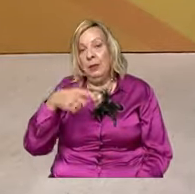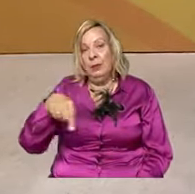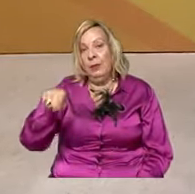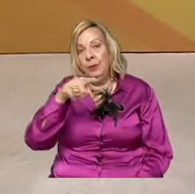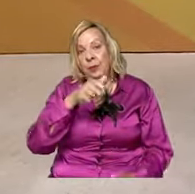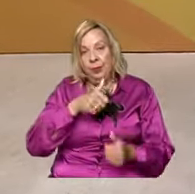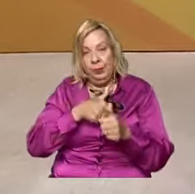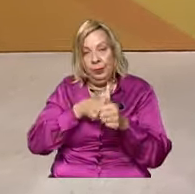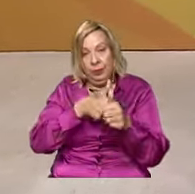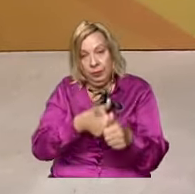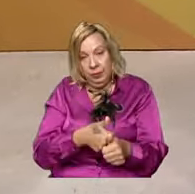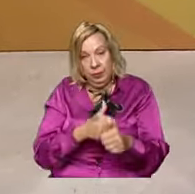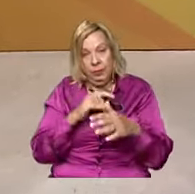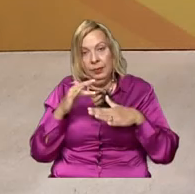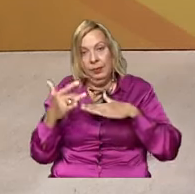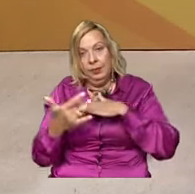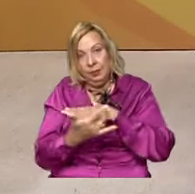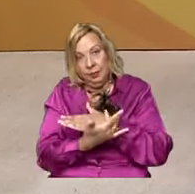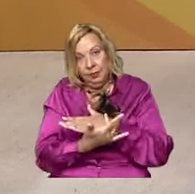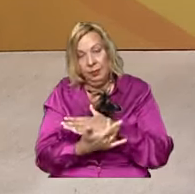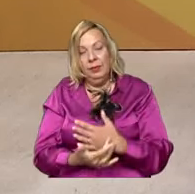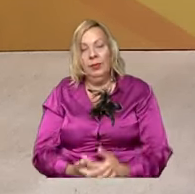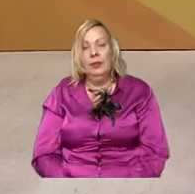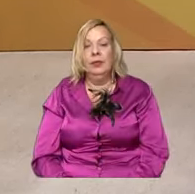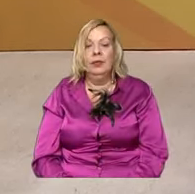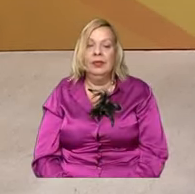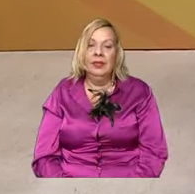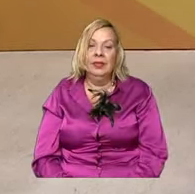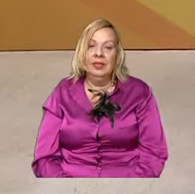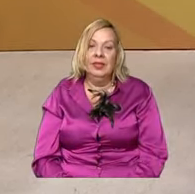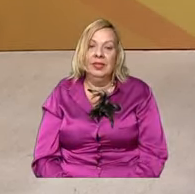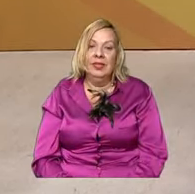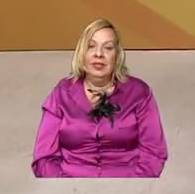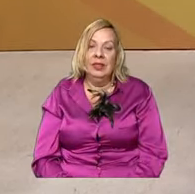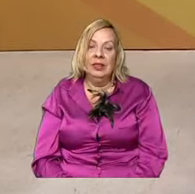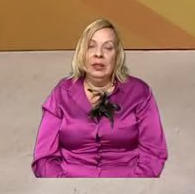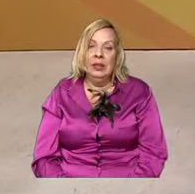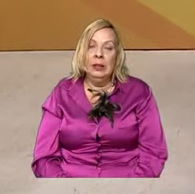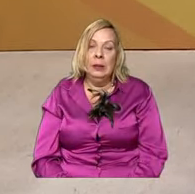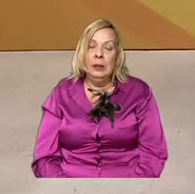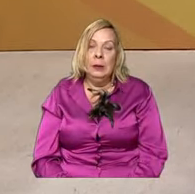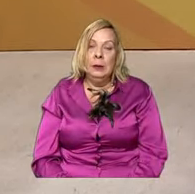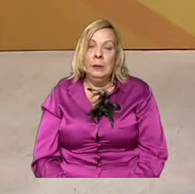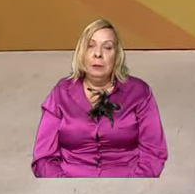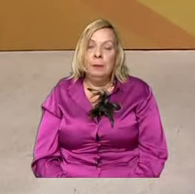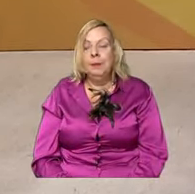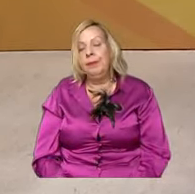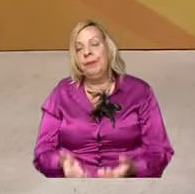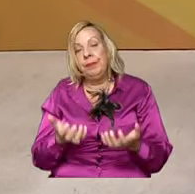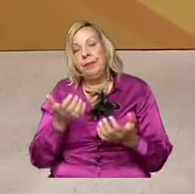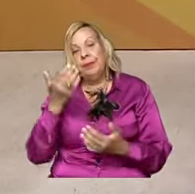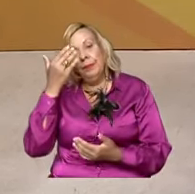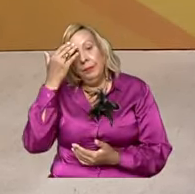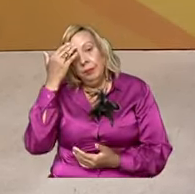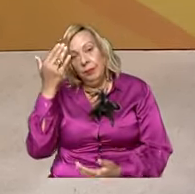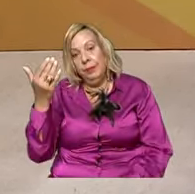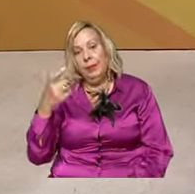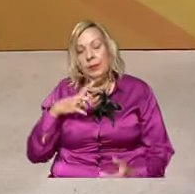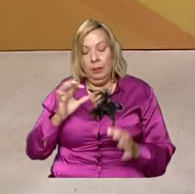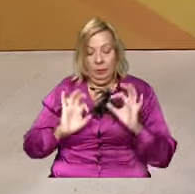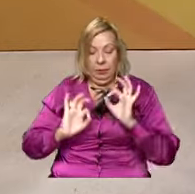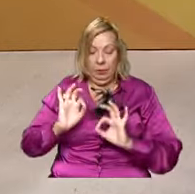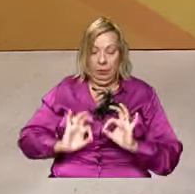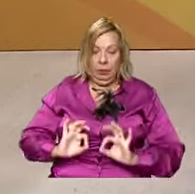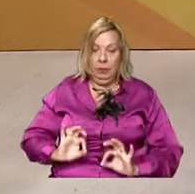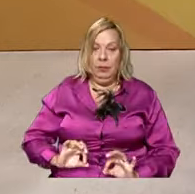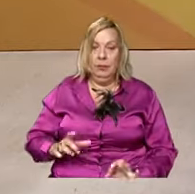que me acompanham. Quem não me acompanha nas redes sociais, Jaqueline Cruz, Jaqueline com dois L's. Quero agradecer também o look, né,